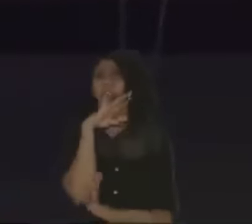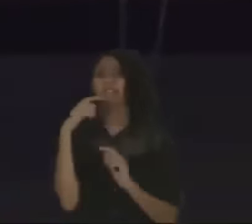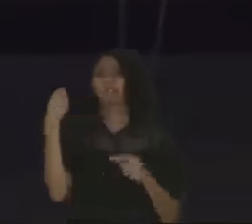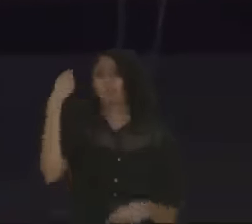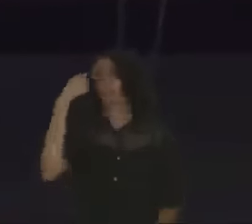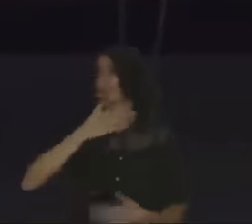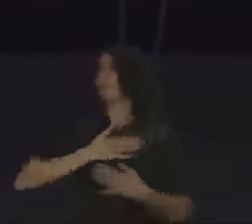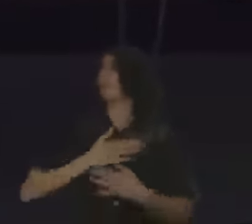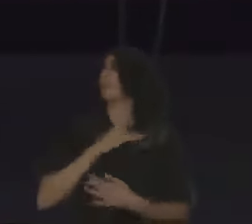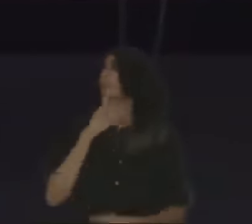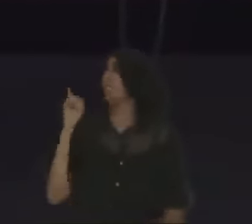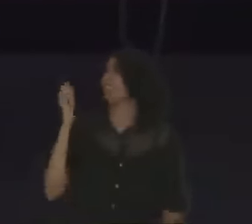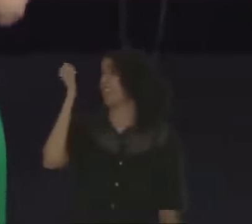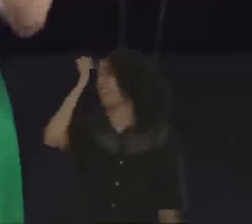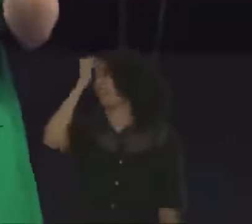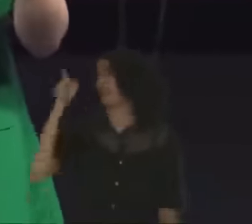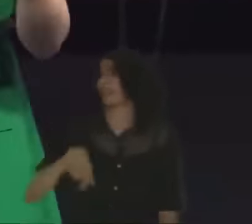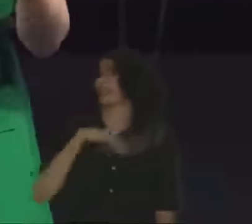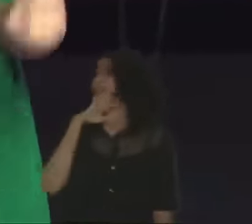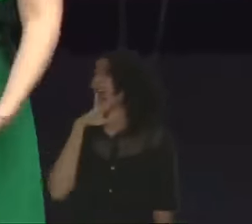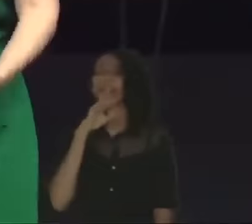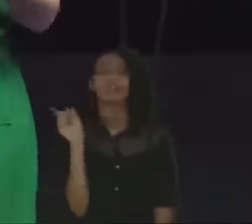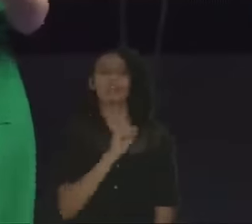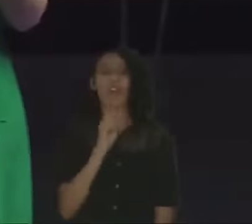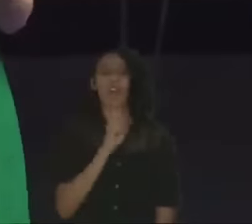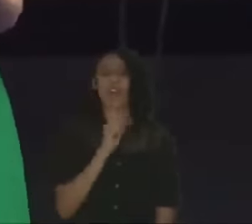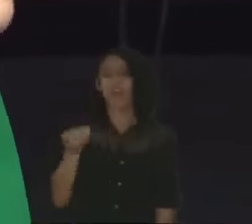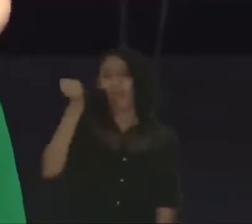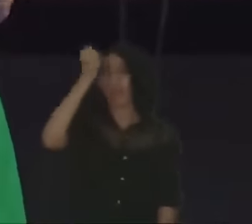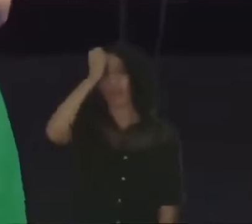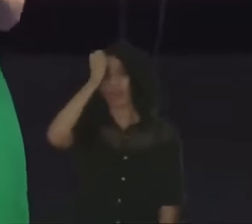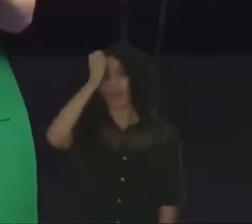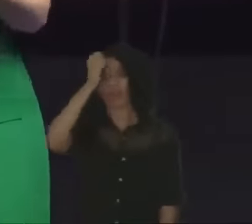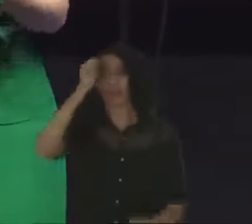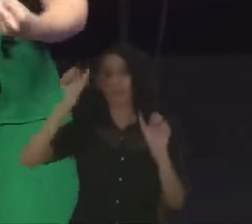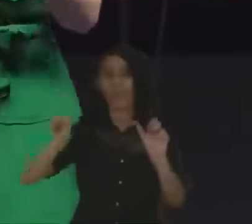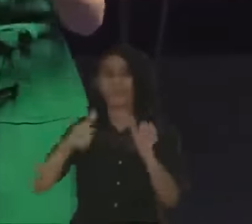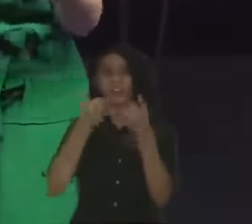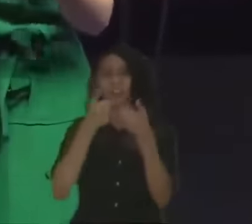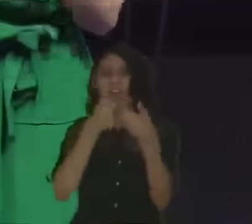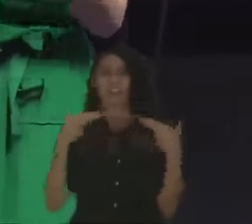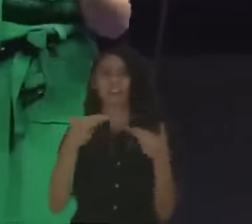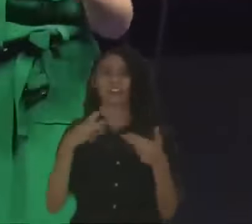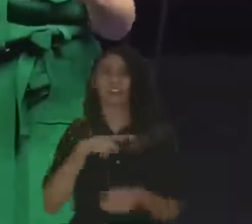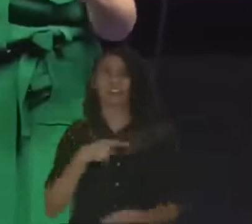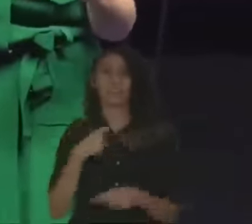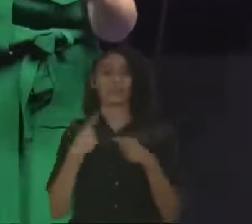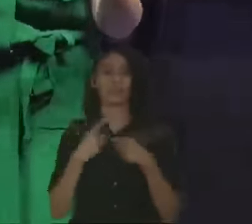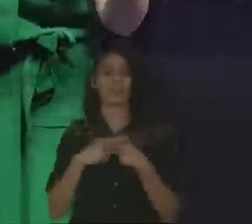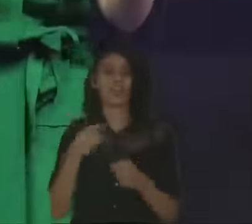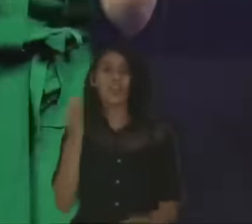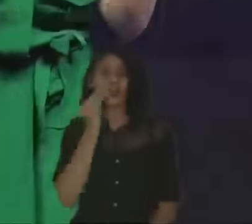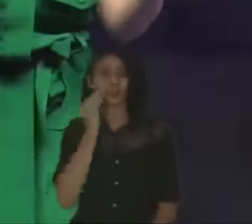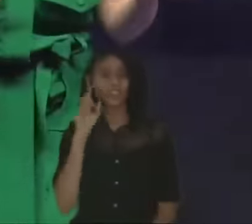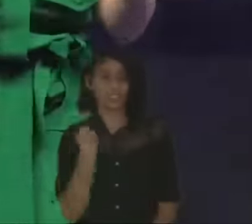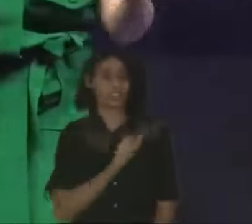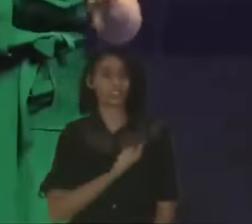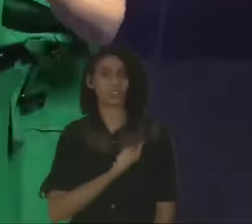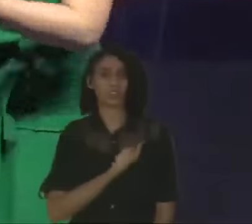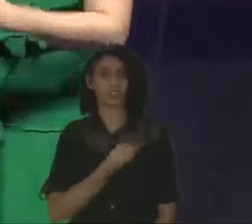pensa uma coisa ruim não arrependimento é a melhor coisa que existe arrependimento é a oportunidade que Deus dá para mim e para você de